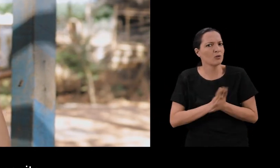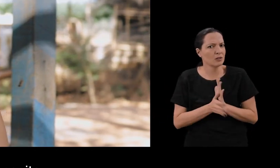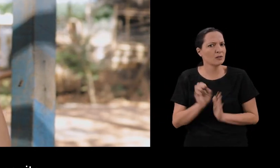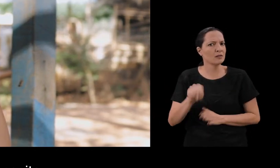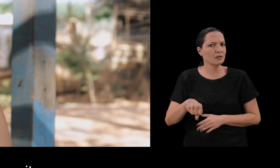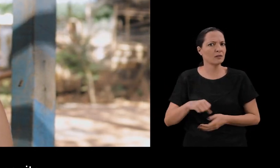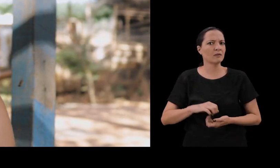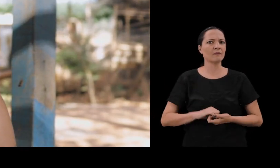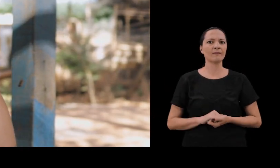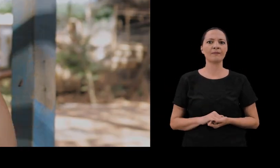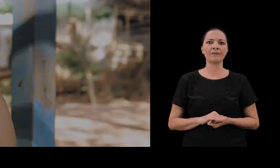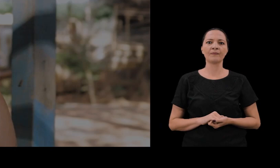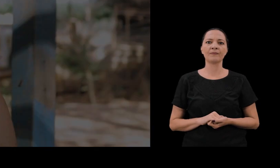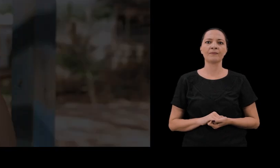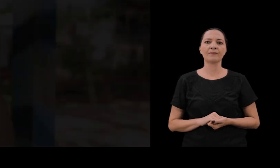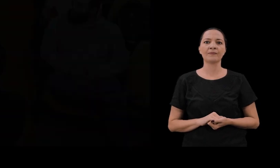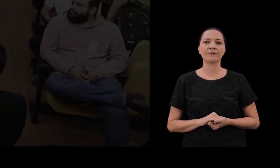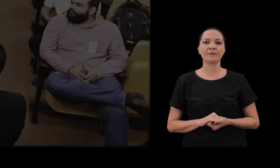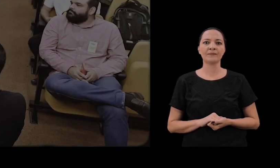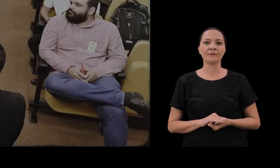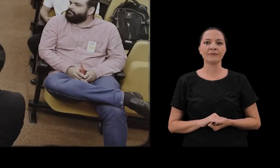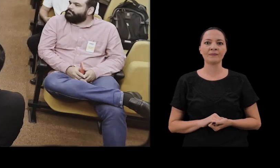que eu sinto.